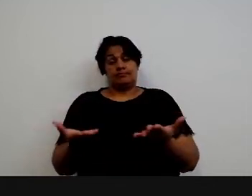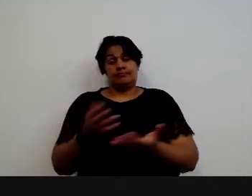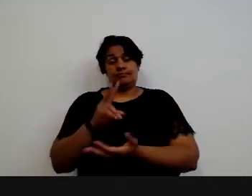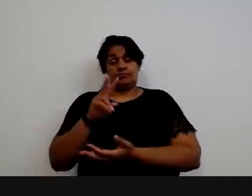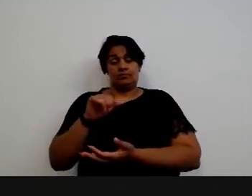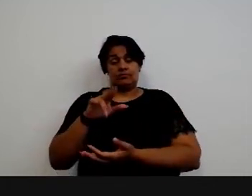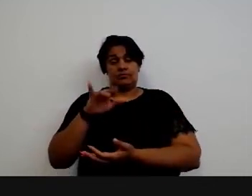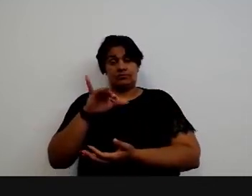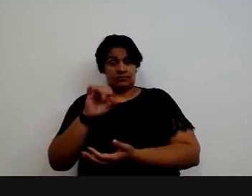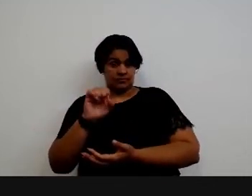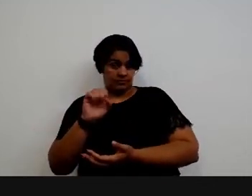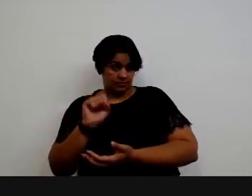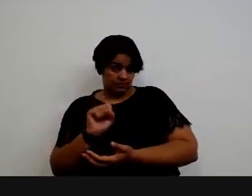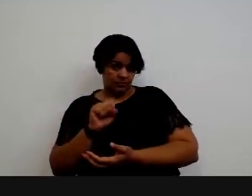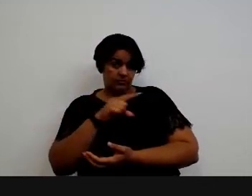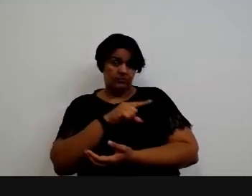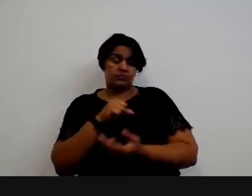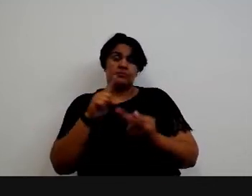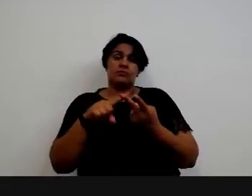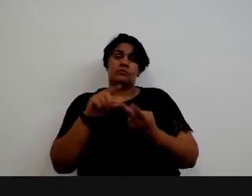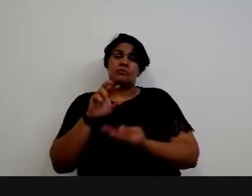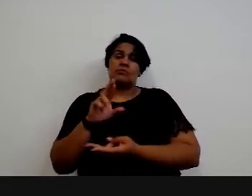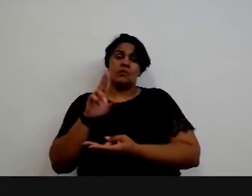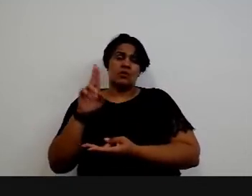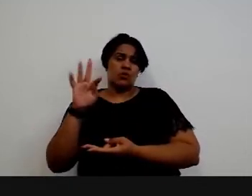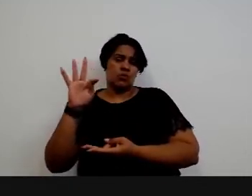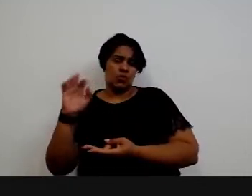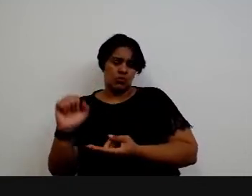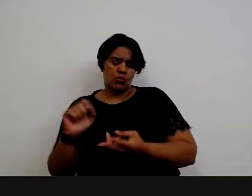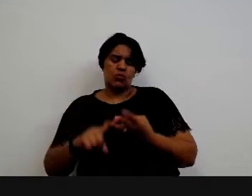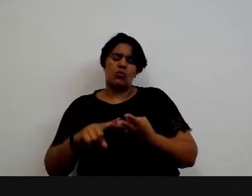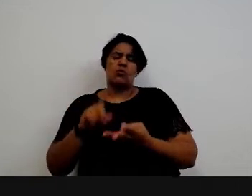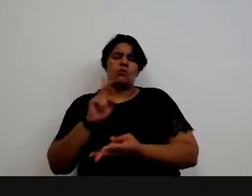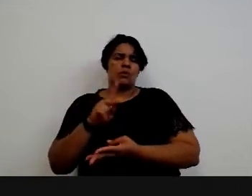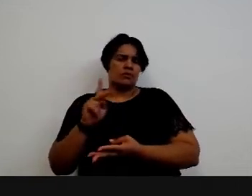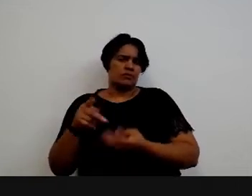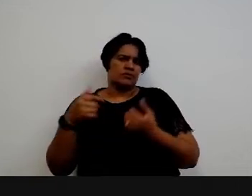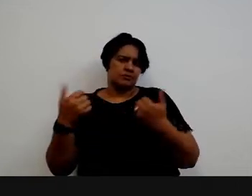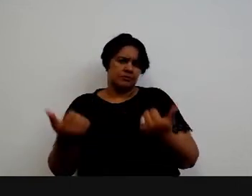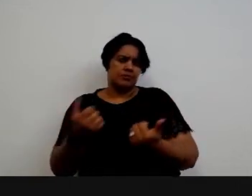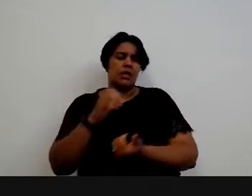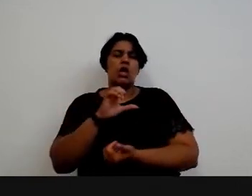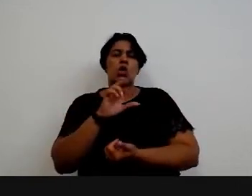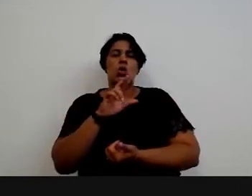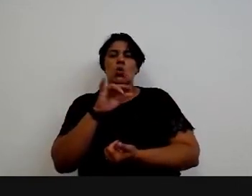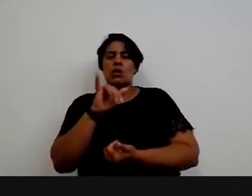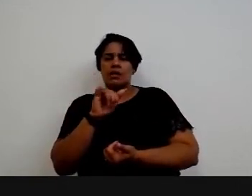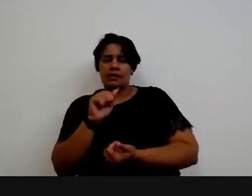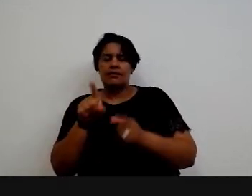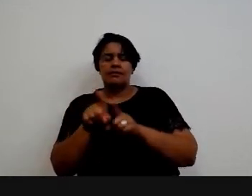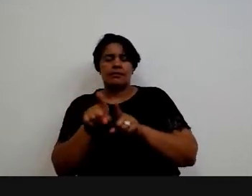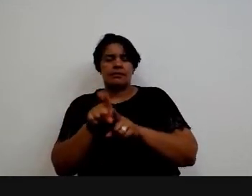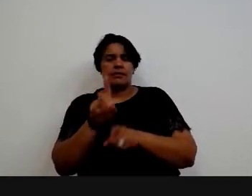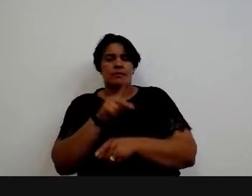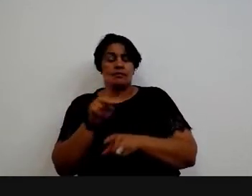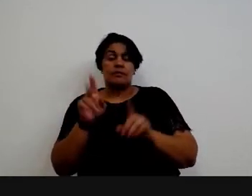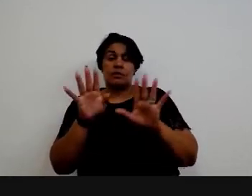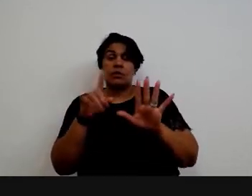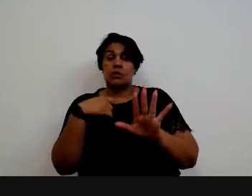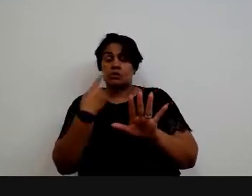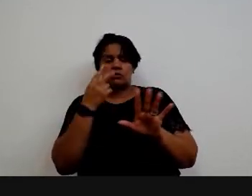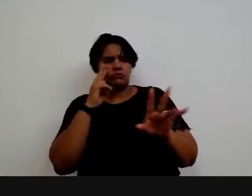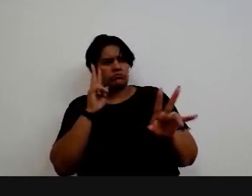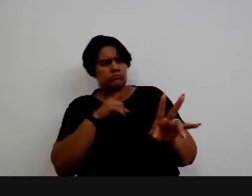esse movimento lindo dele, a Ruth, os professores aqui, a Corina também, que é professora, quando a gente